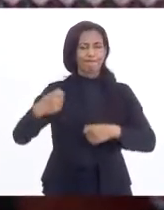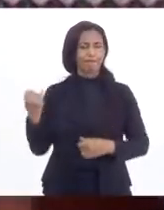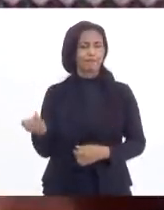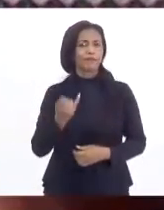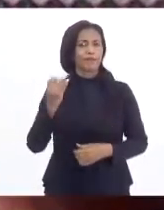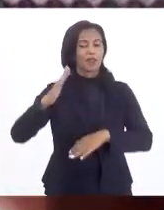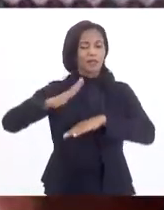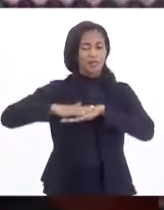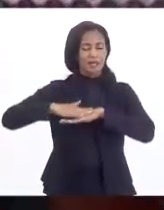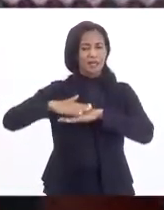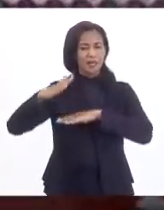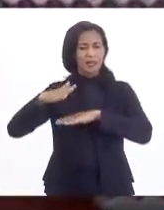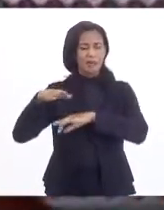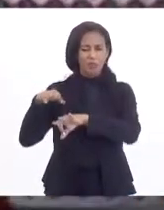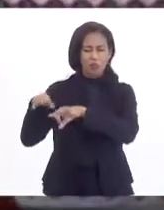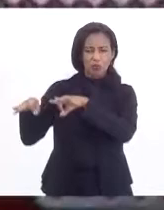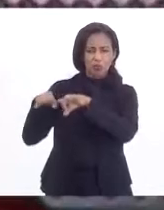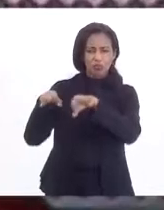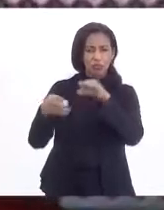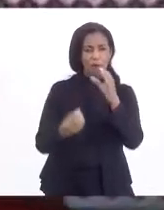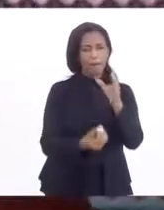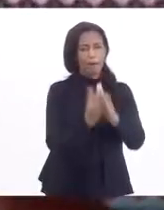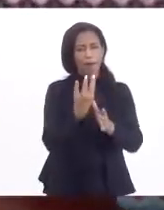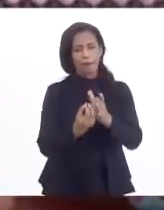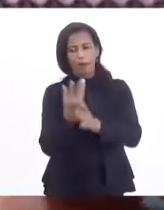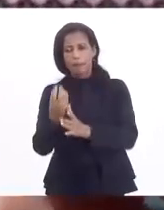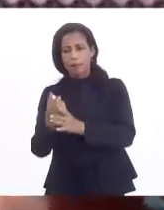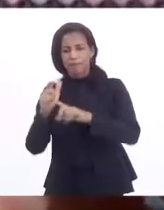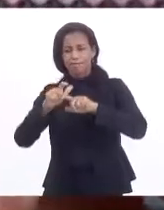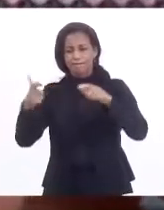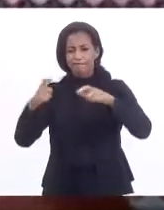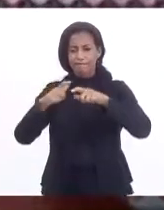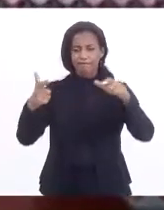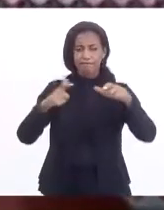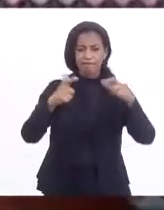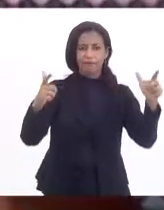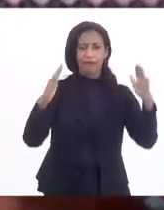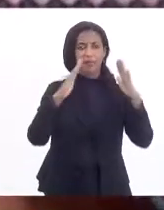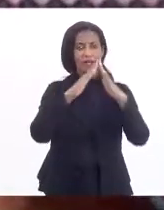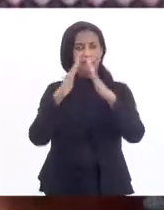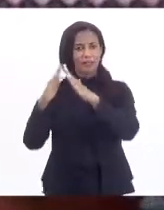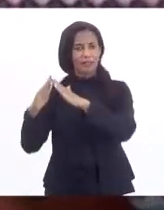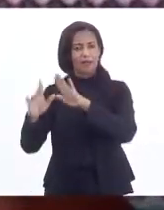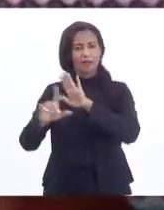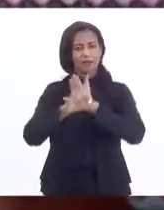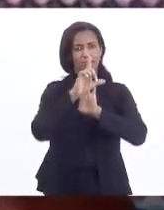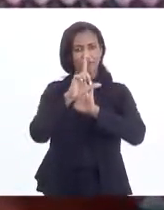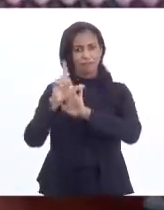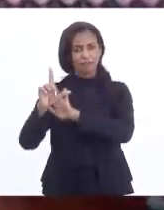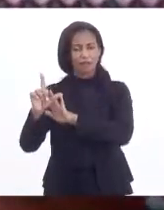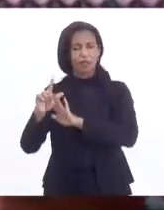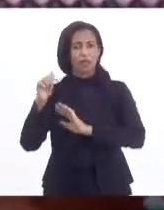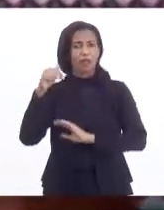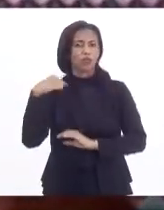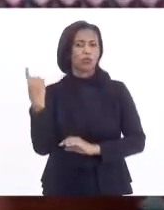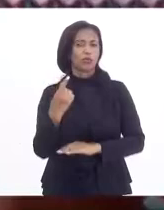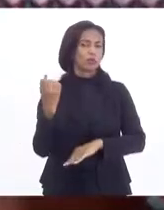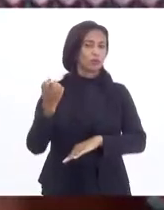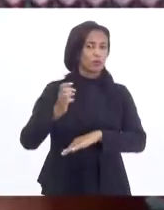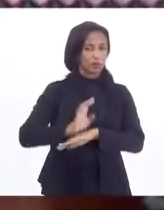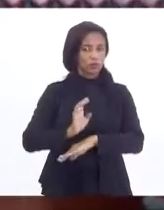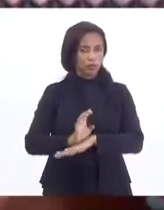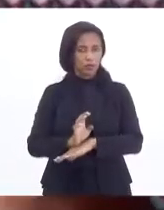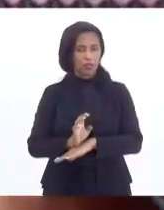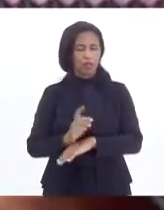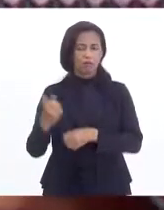que mais projetos como esse sejam ampliados nas casas legislativas do nosso Estado,